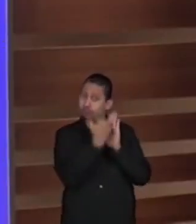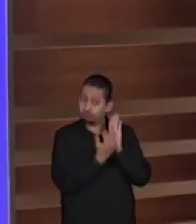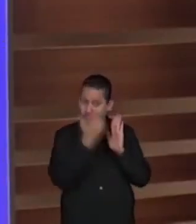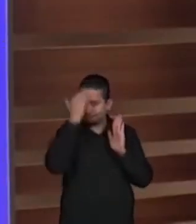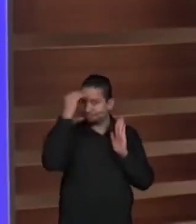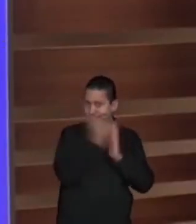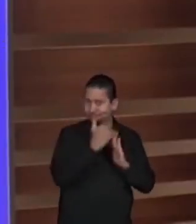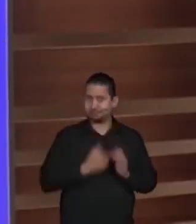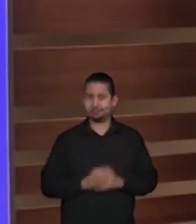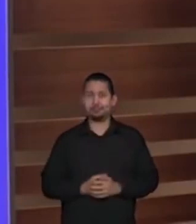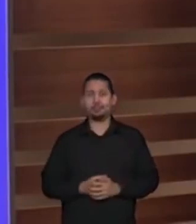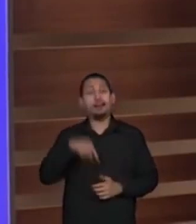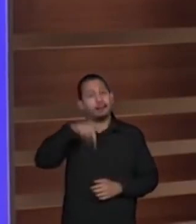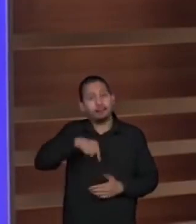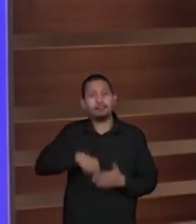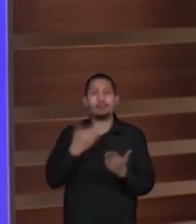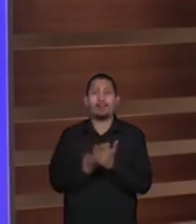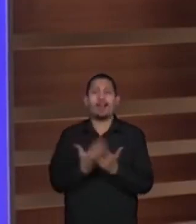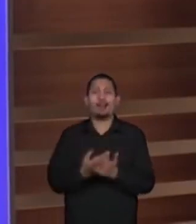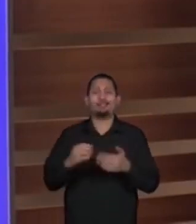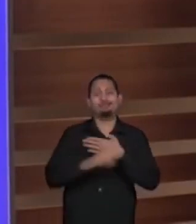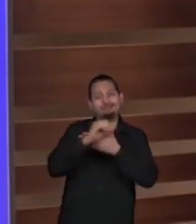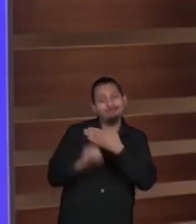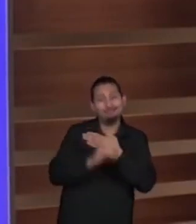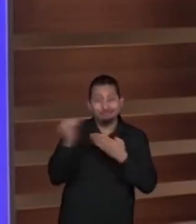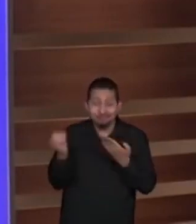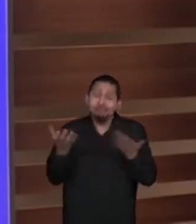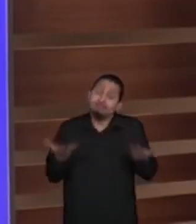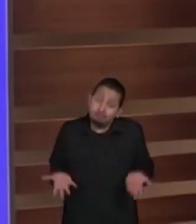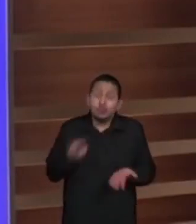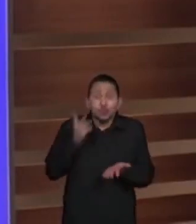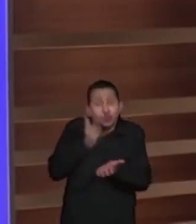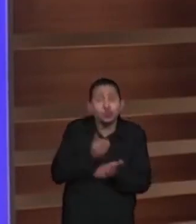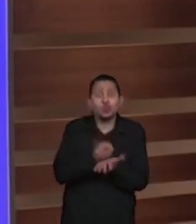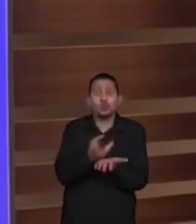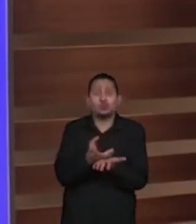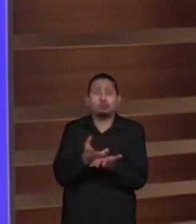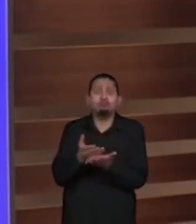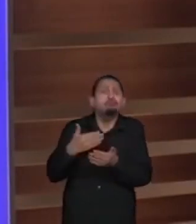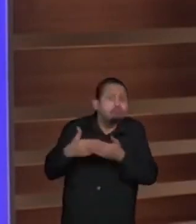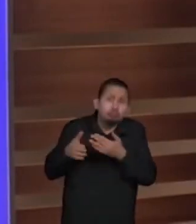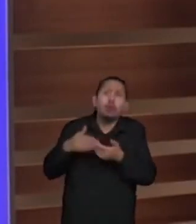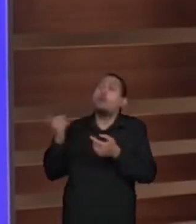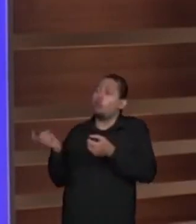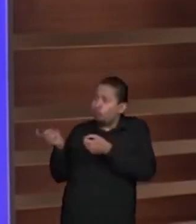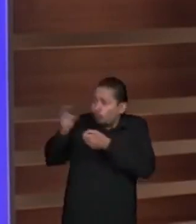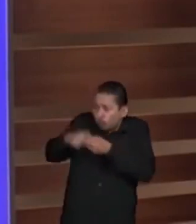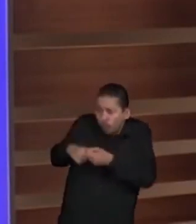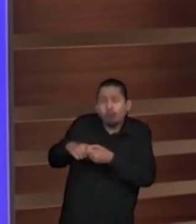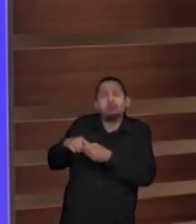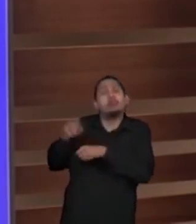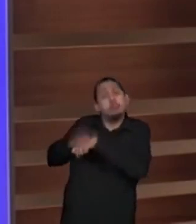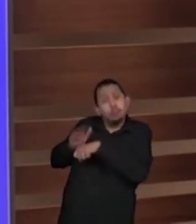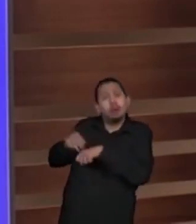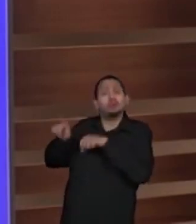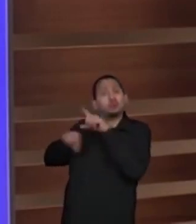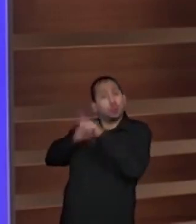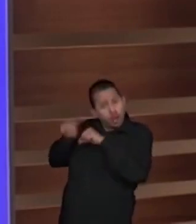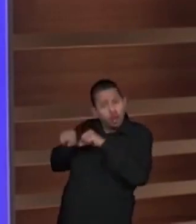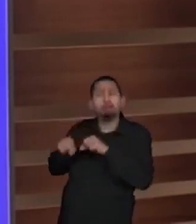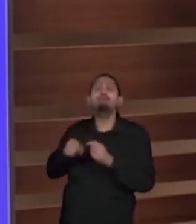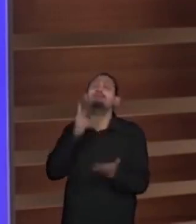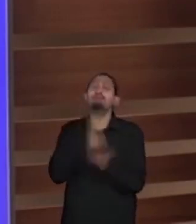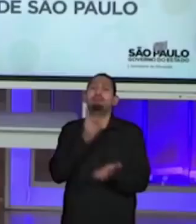coisinha. As aulas aqui do Centro de Mídias vão continuar, mesmo com o retorno opcional das